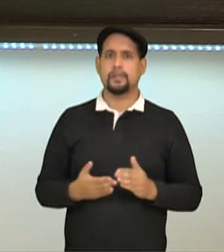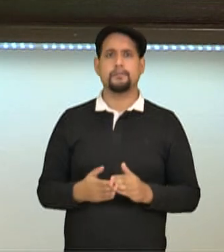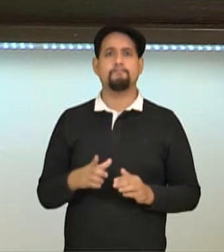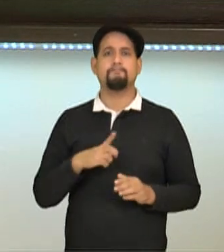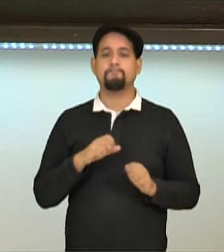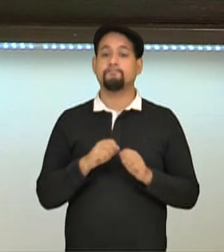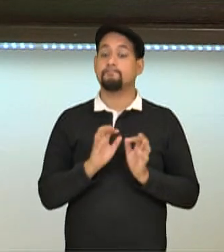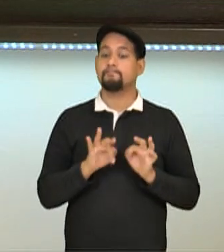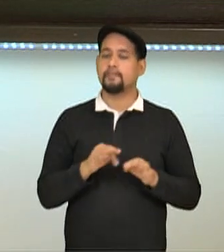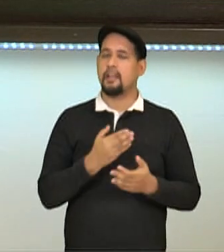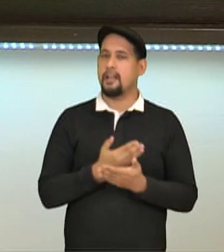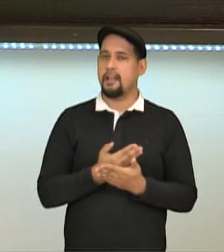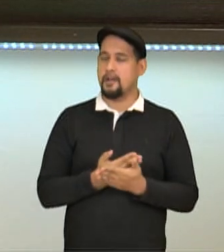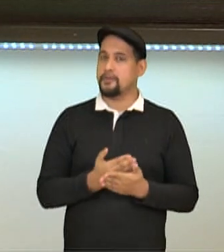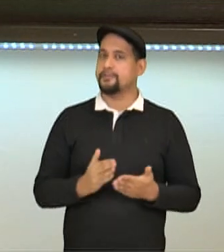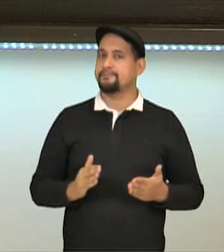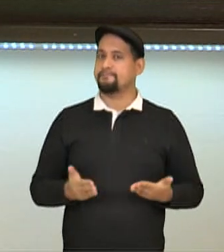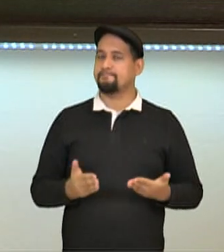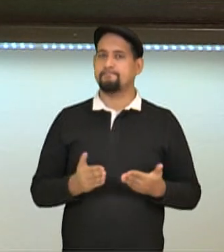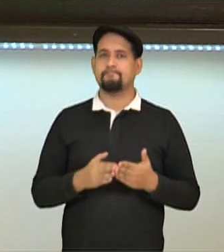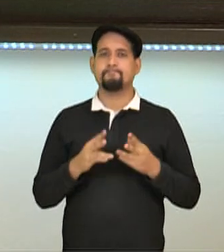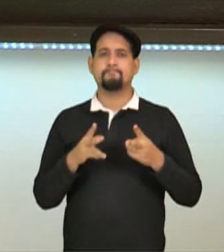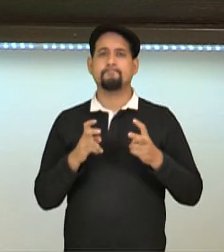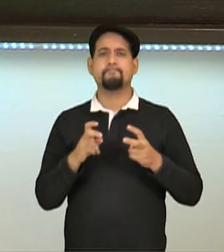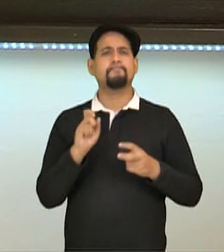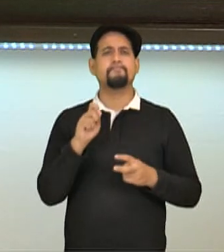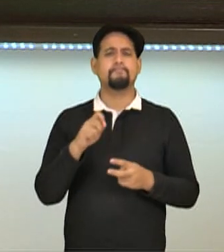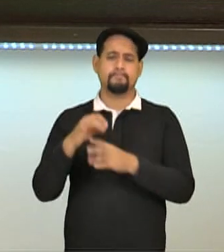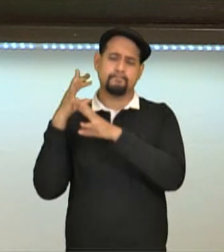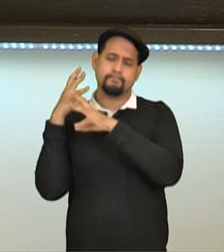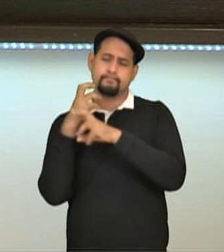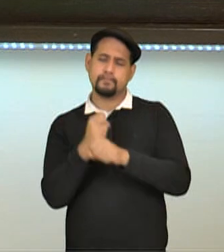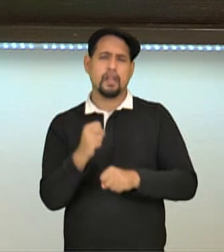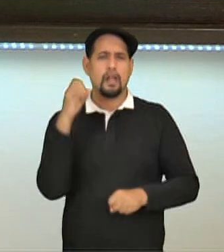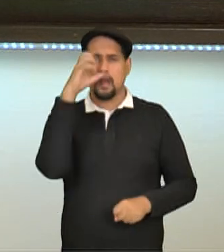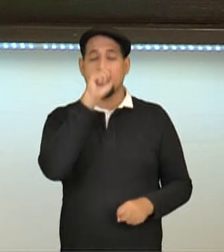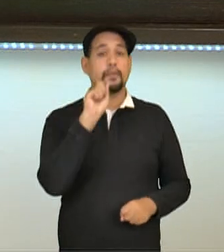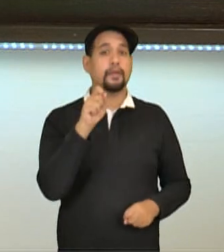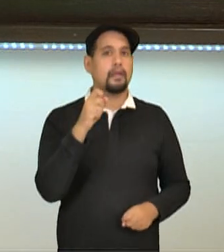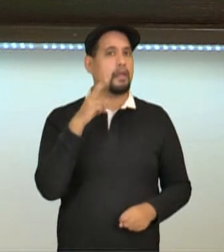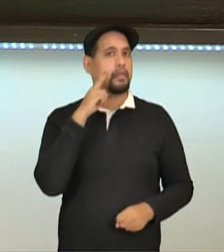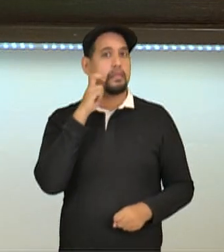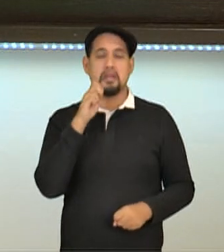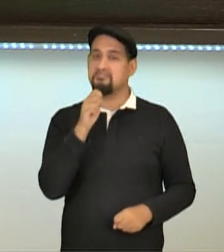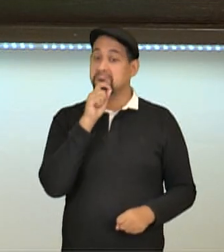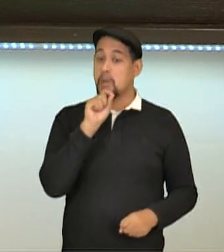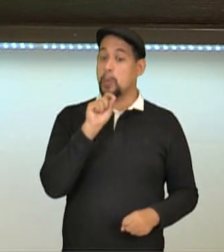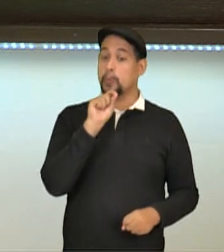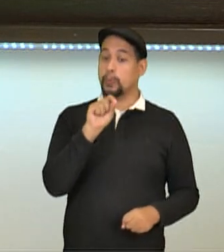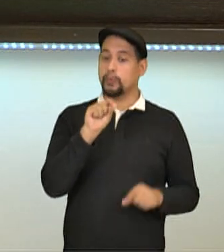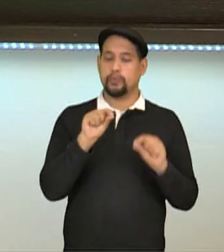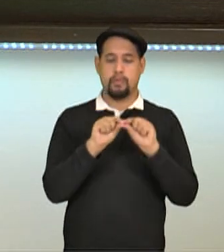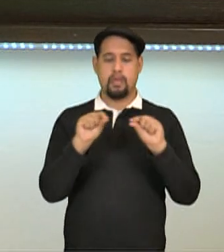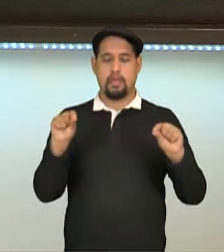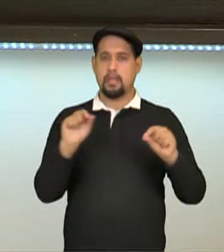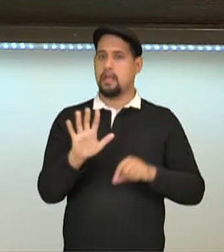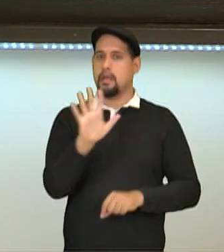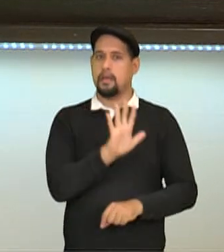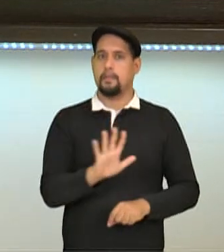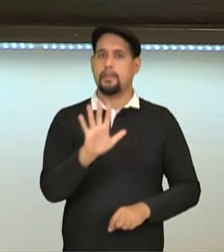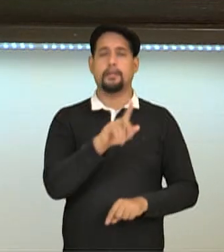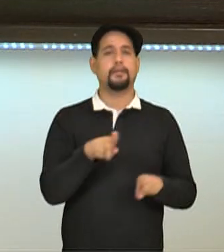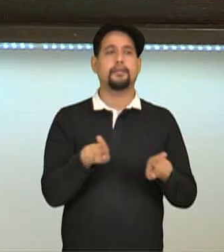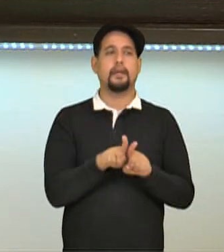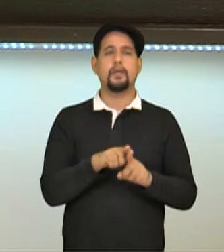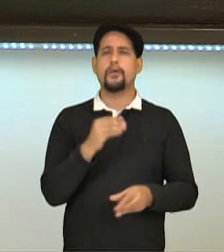gente encerra a nossa aula retomando que a gente viu o quê? A ideia de ponto, reta e plano e também como a